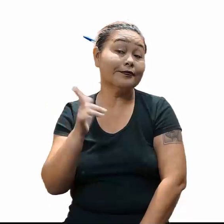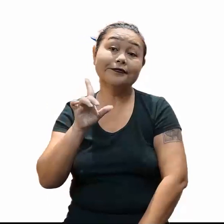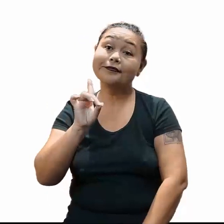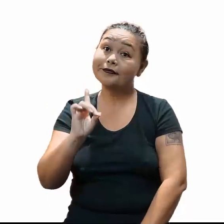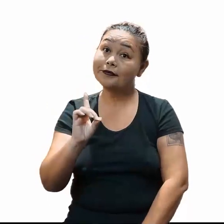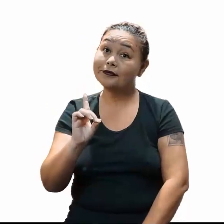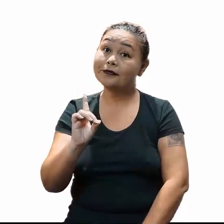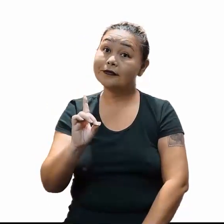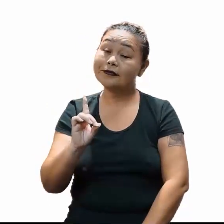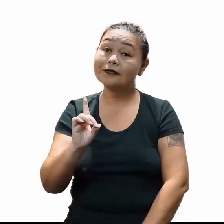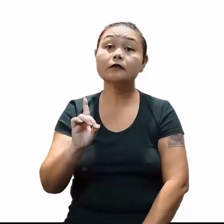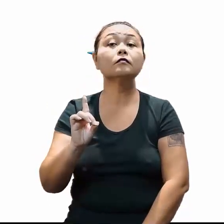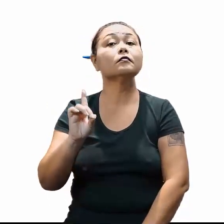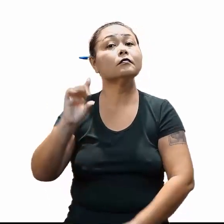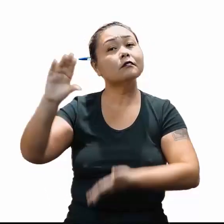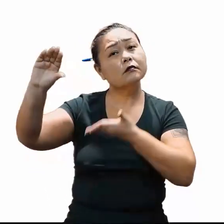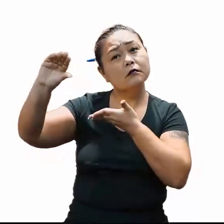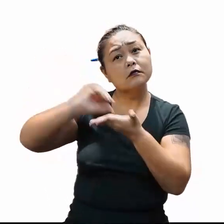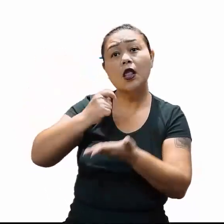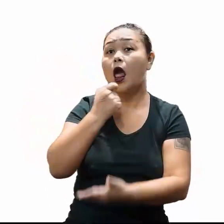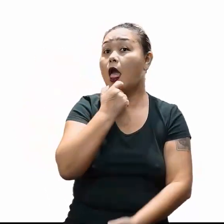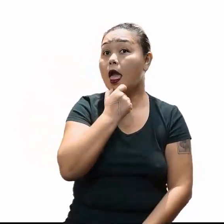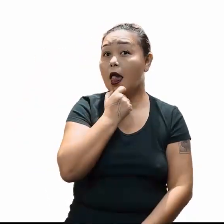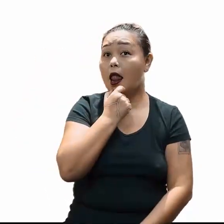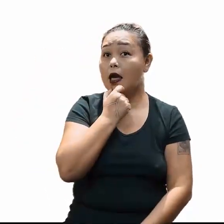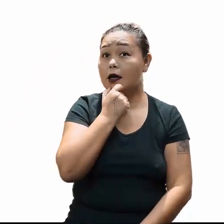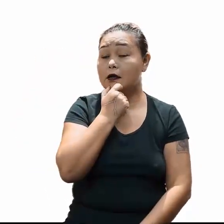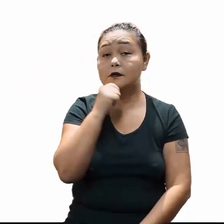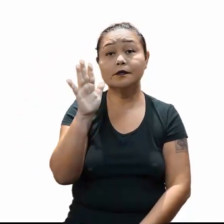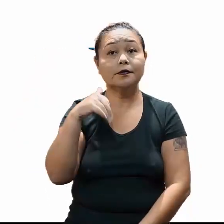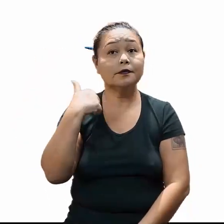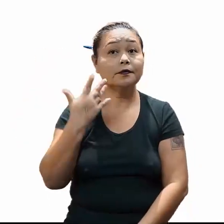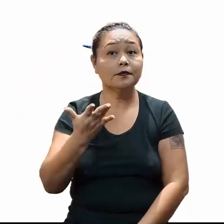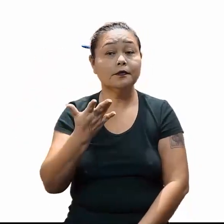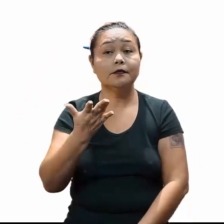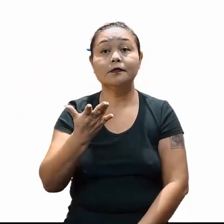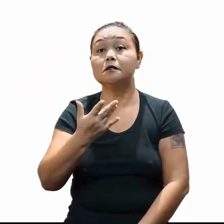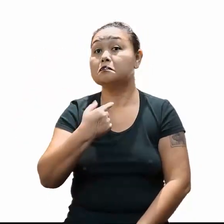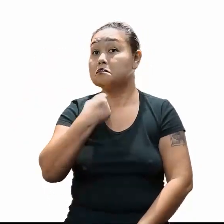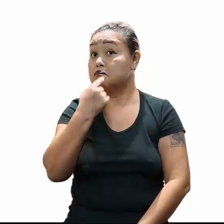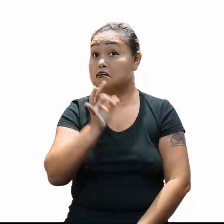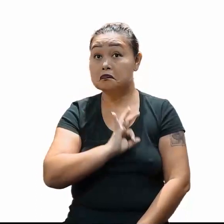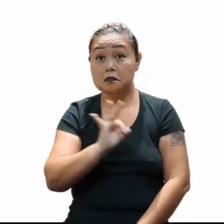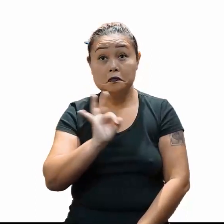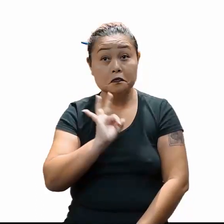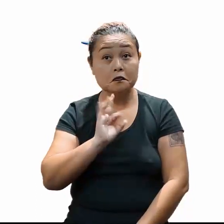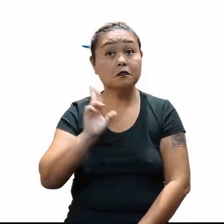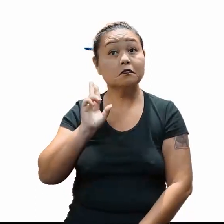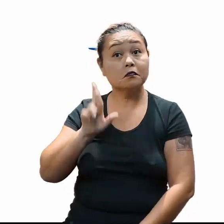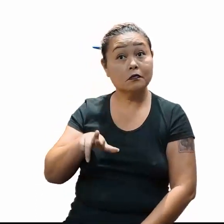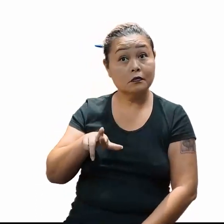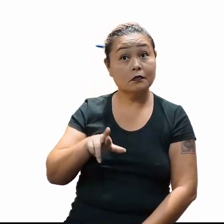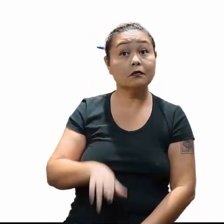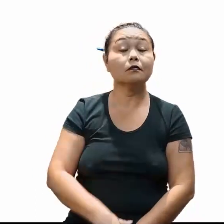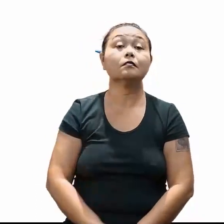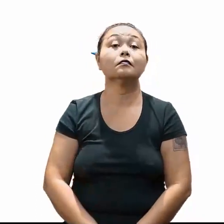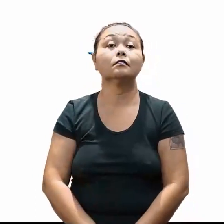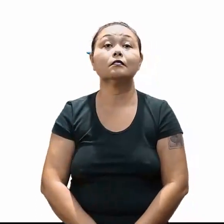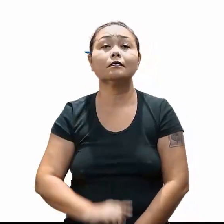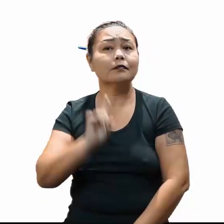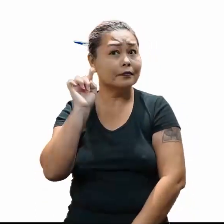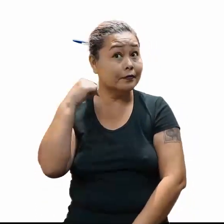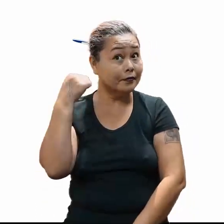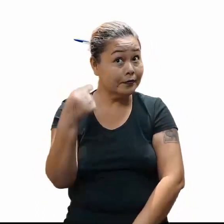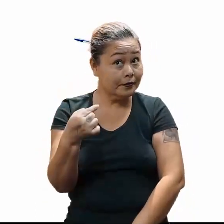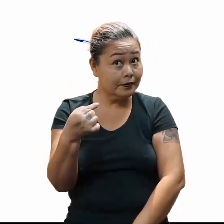D. O capital era inglês. Então, sem dúvida, nessa daí. Vamos para a